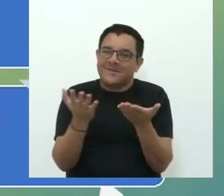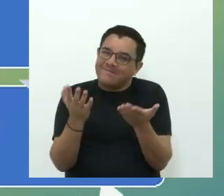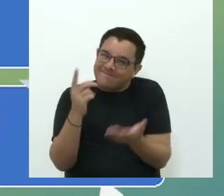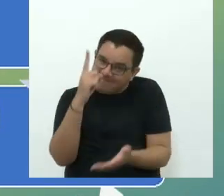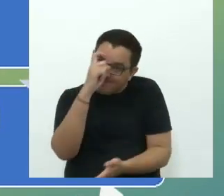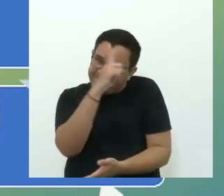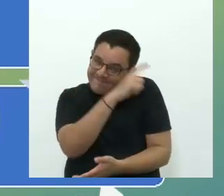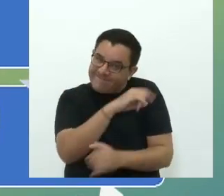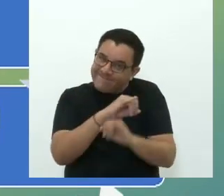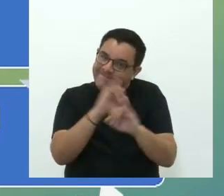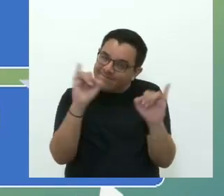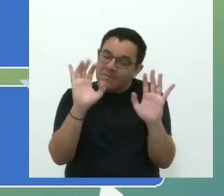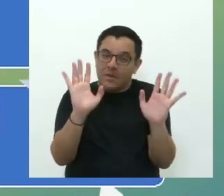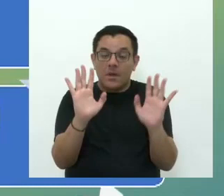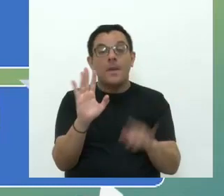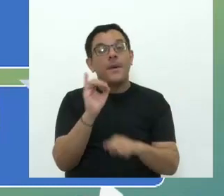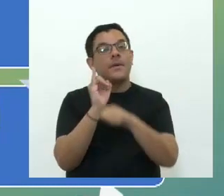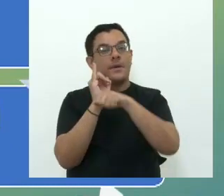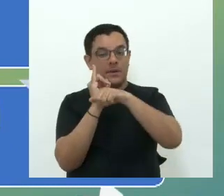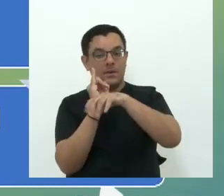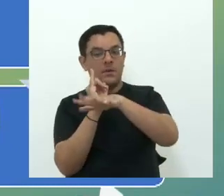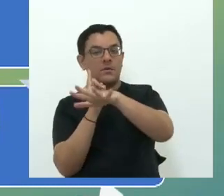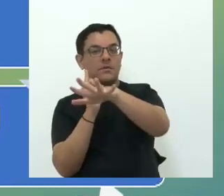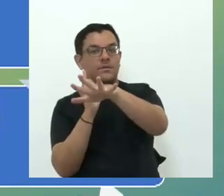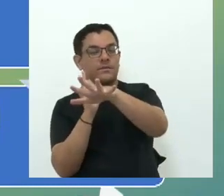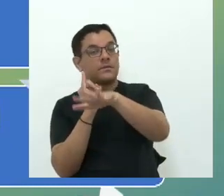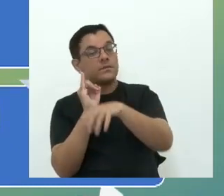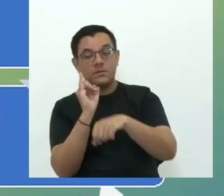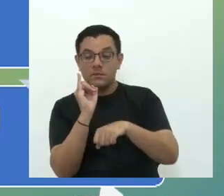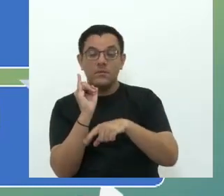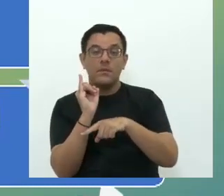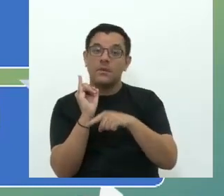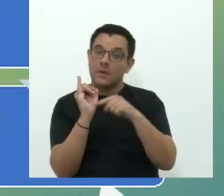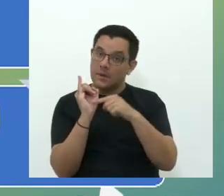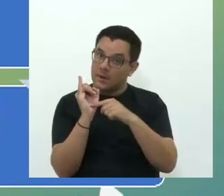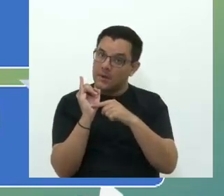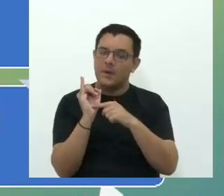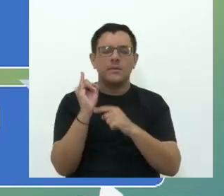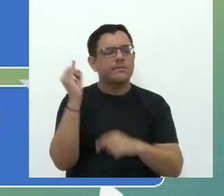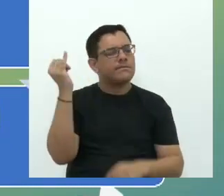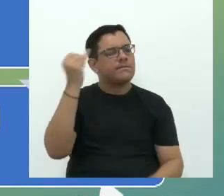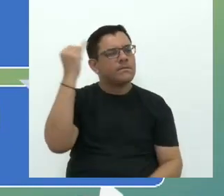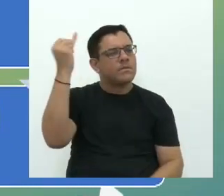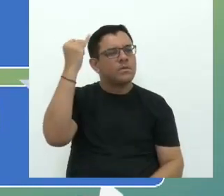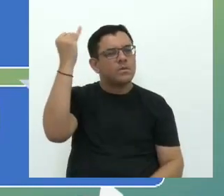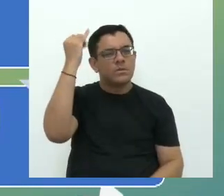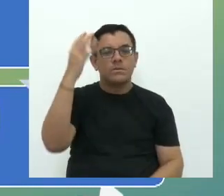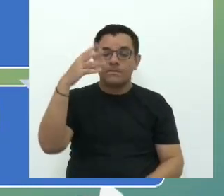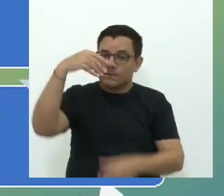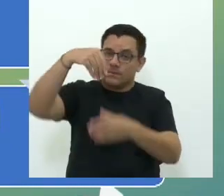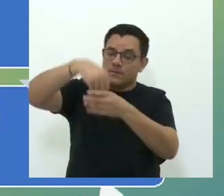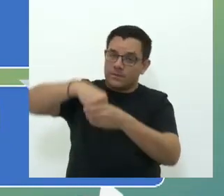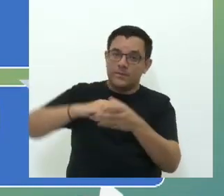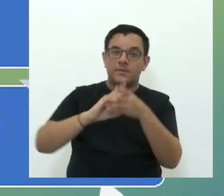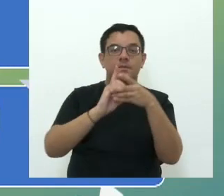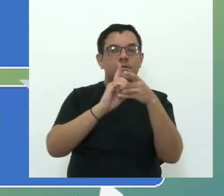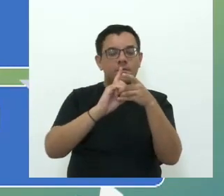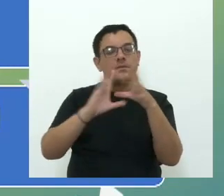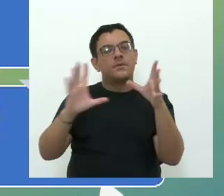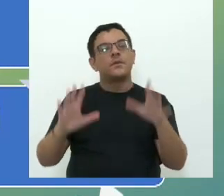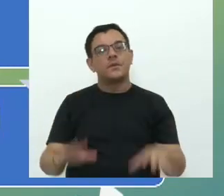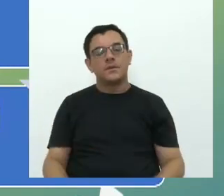complicadas mas a imprensa gente é um ator importantíssimo em uma democracia